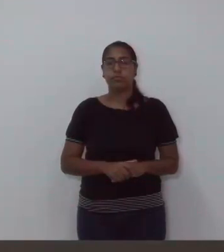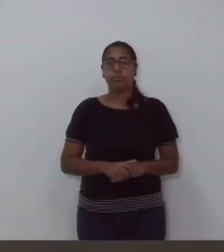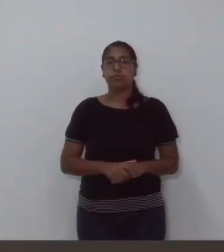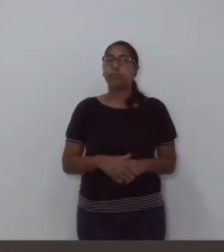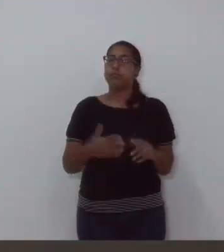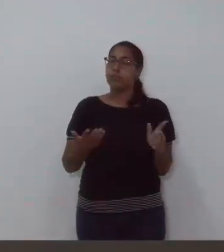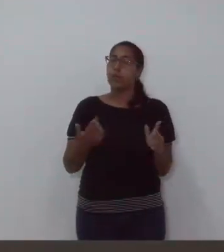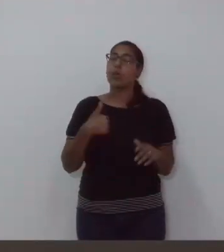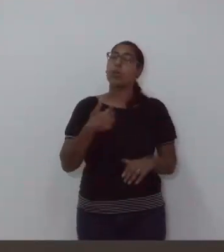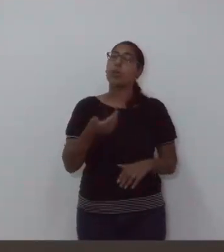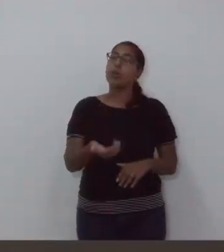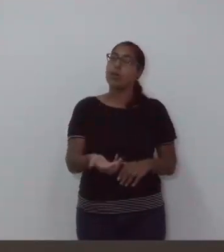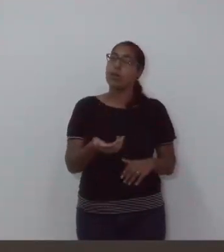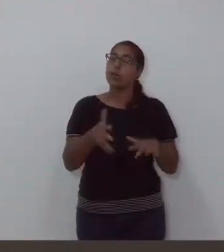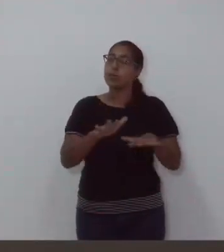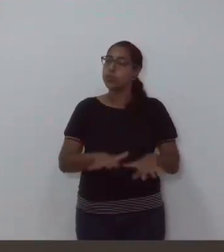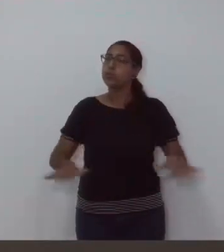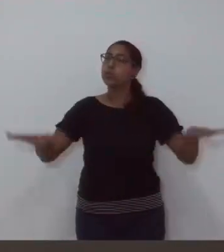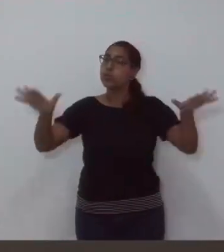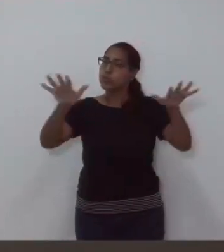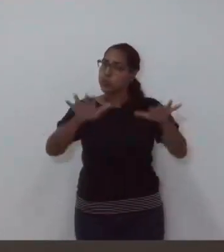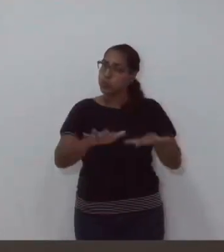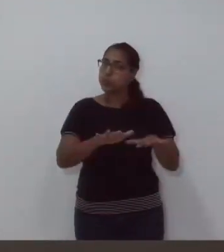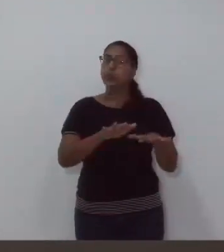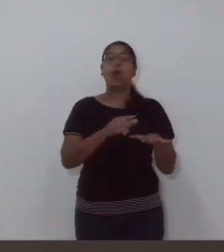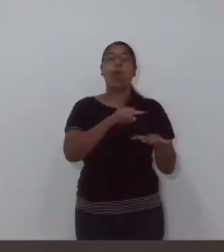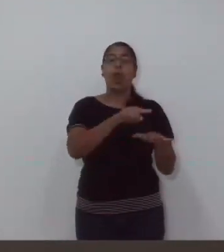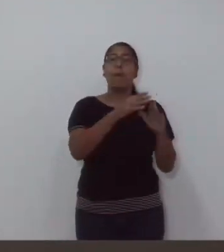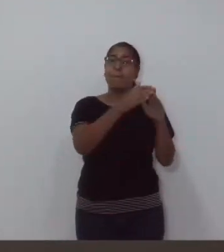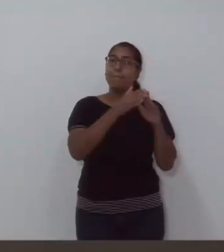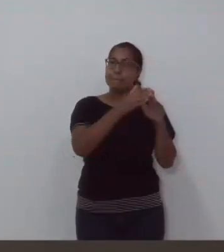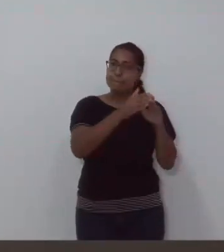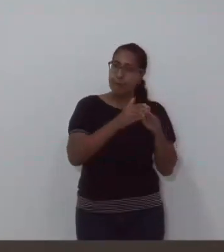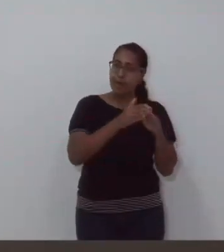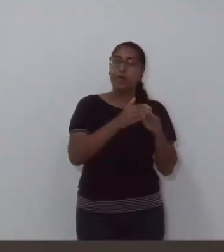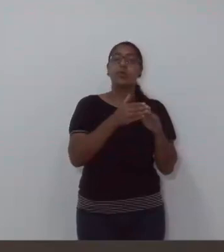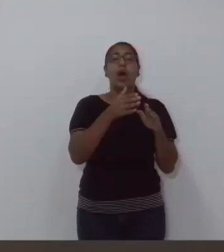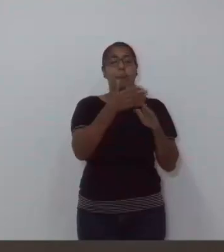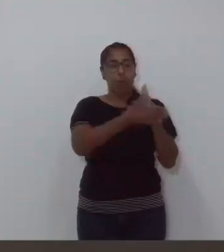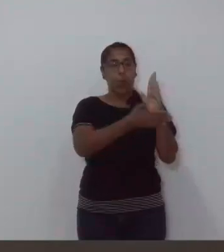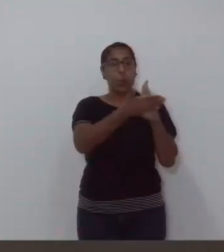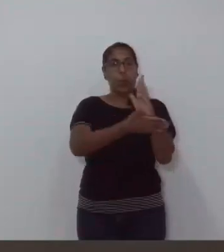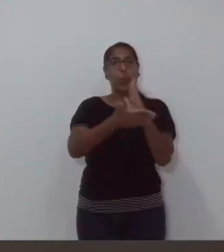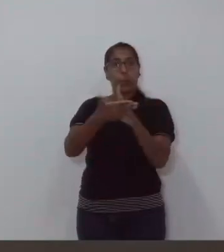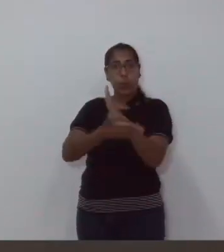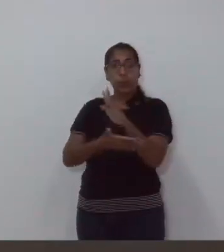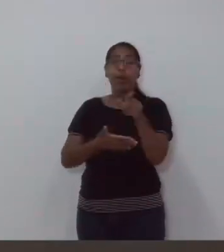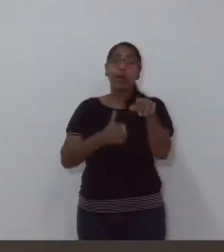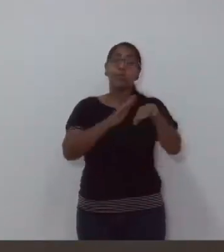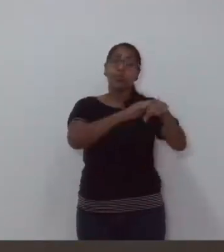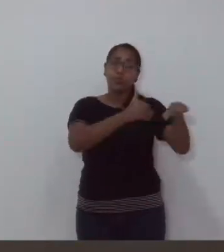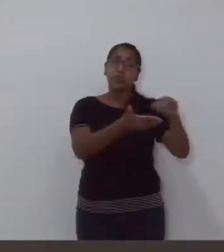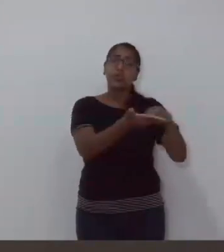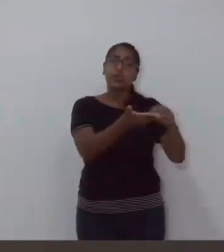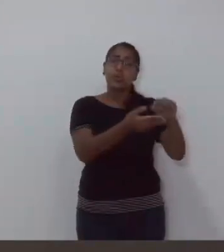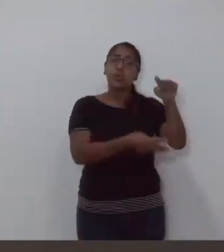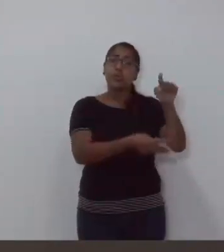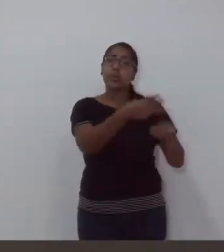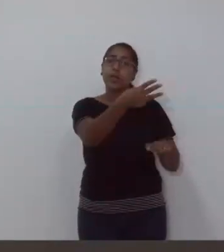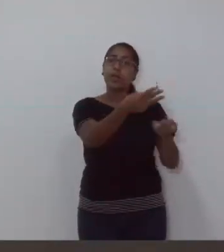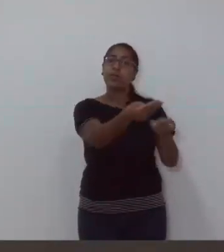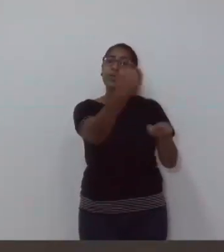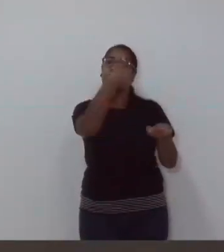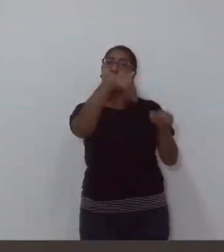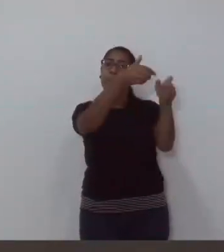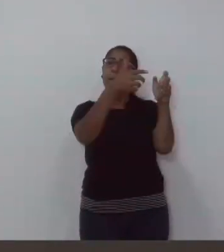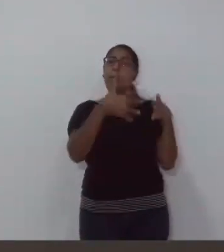Então, eu gostaria da aprovação desse requerimento, né, de convocação dos secretários, porque ele tem que explicar,